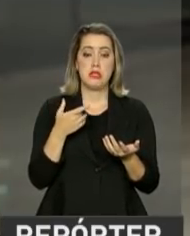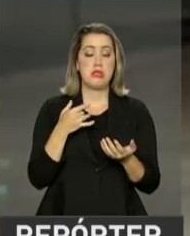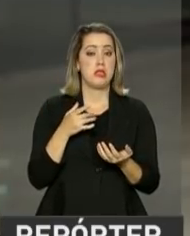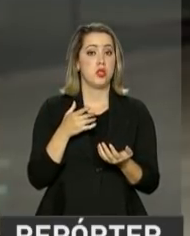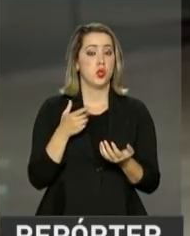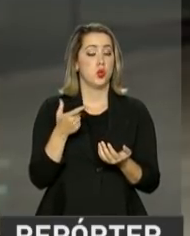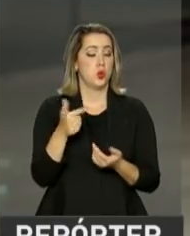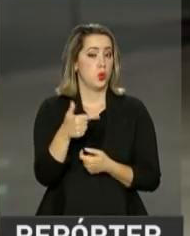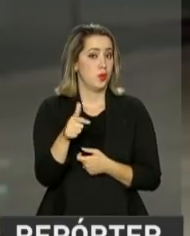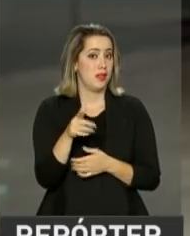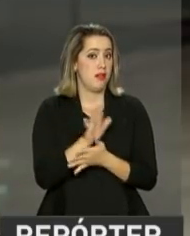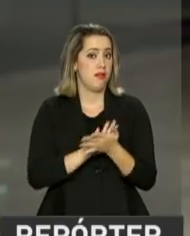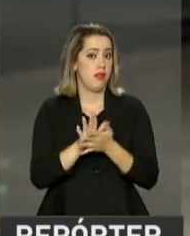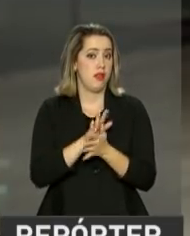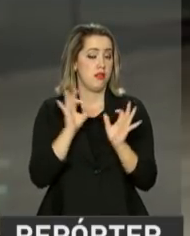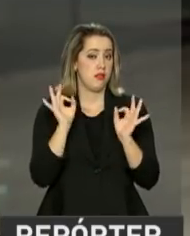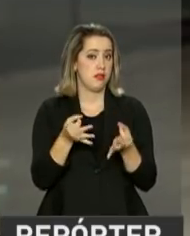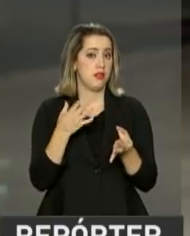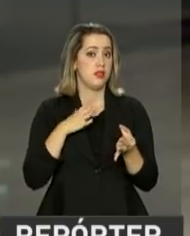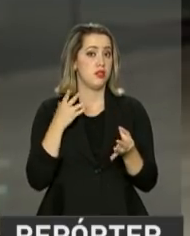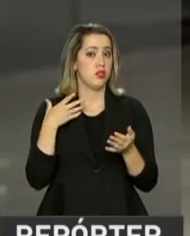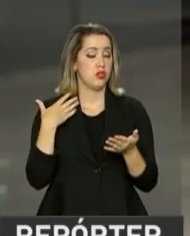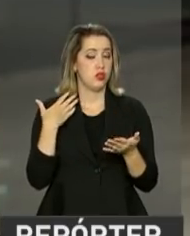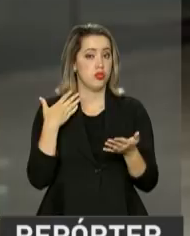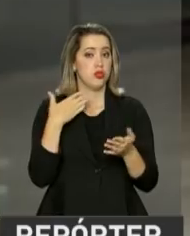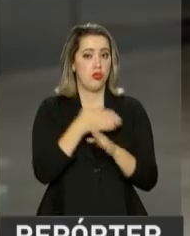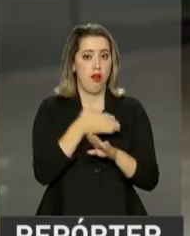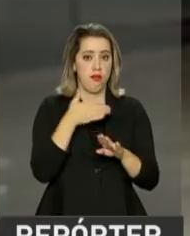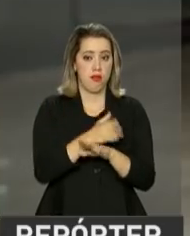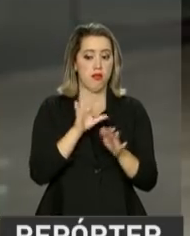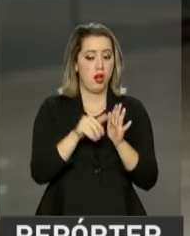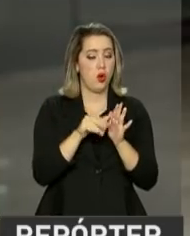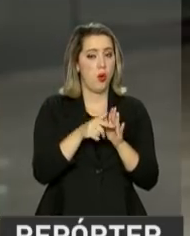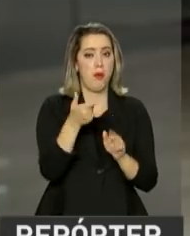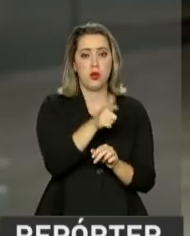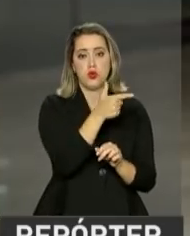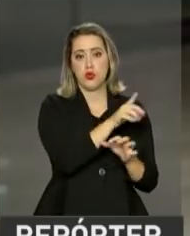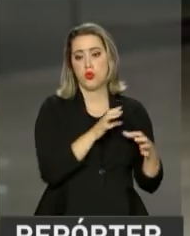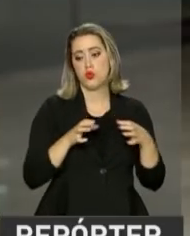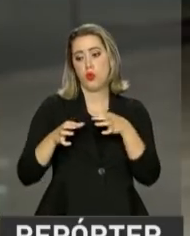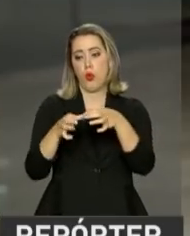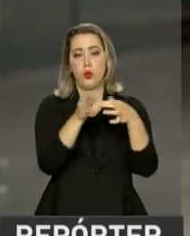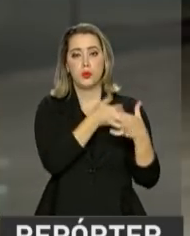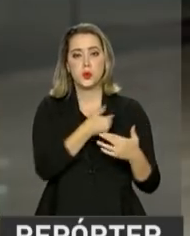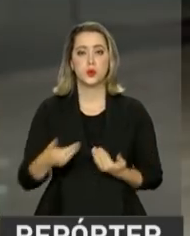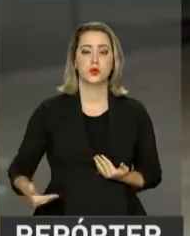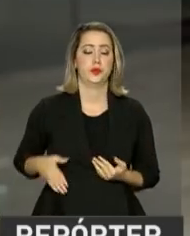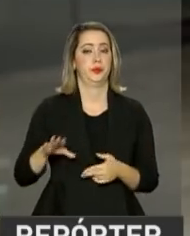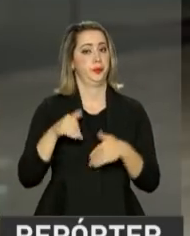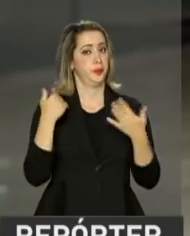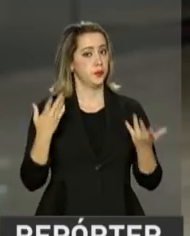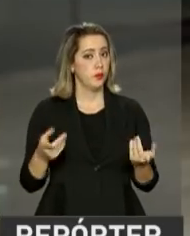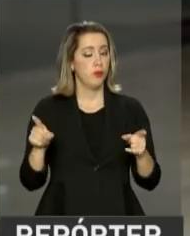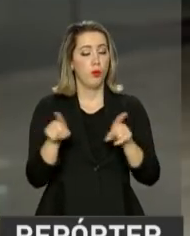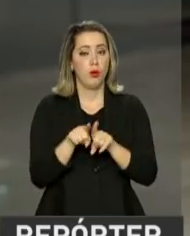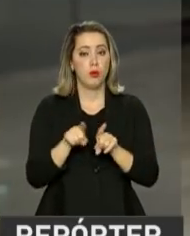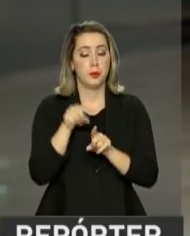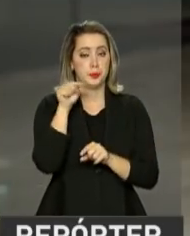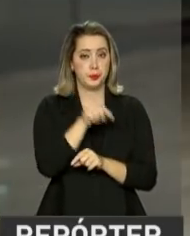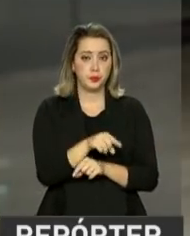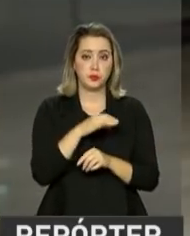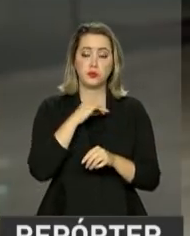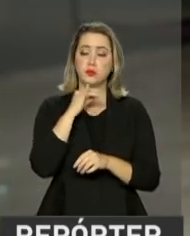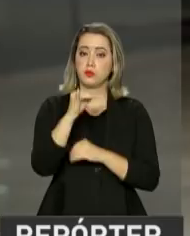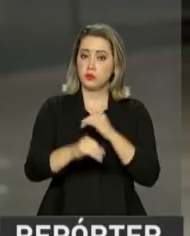da Administração Pública Federal, tirando o INSS. E ainda nesta nota, o Gabinete de Segurança